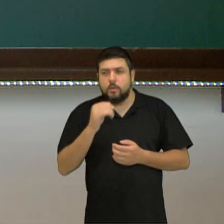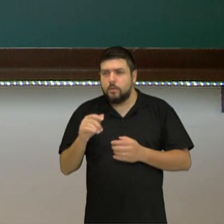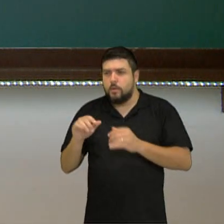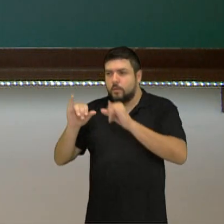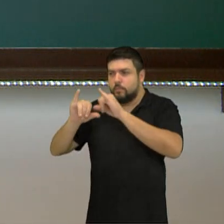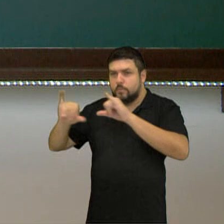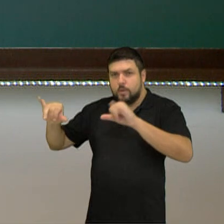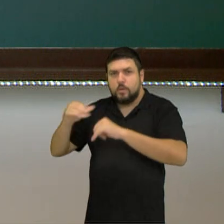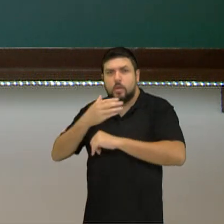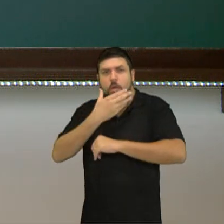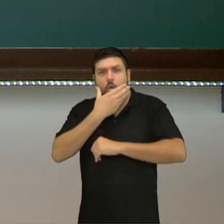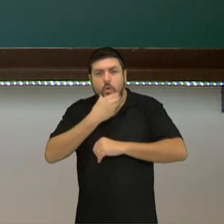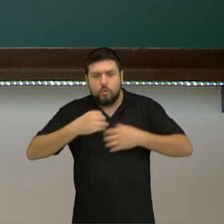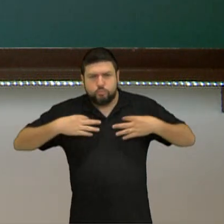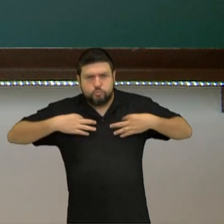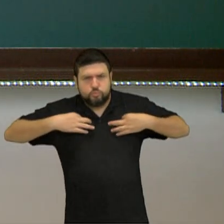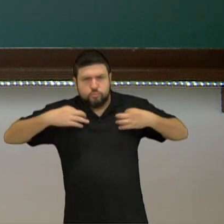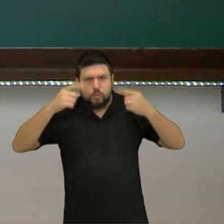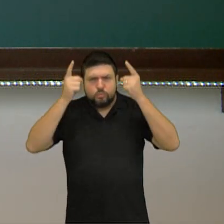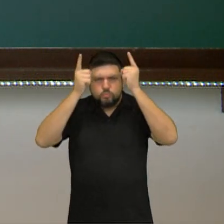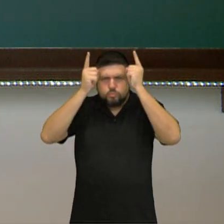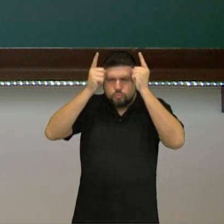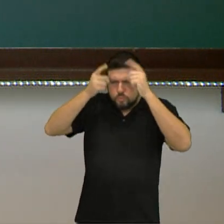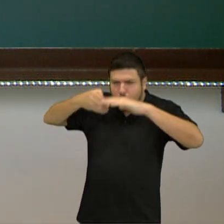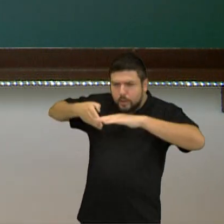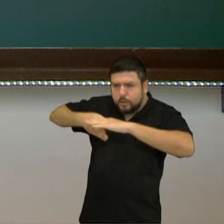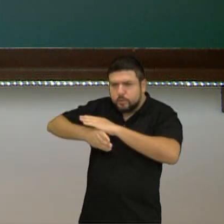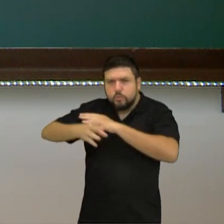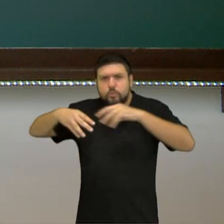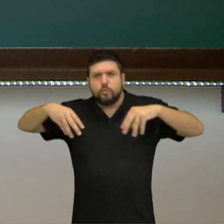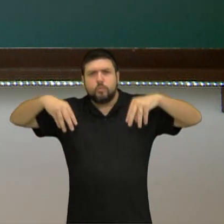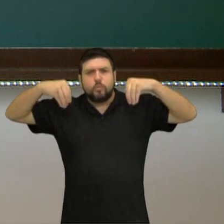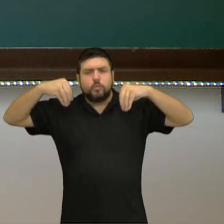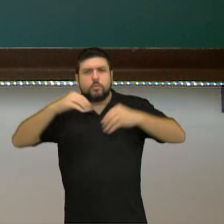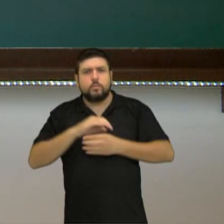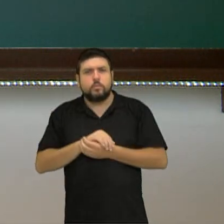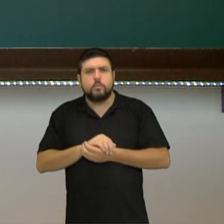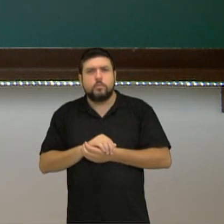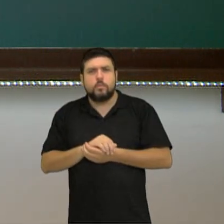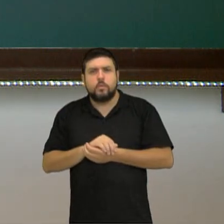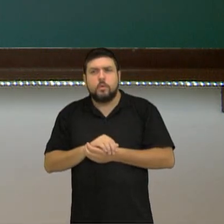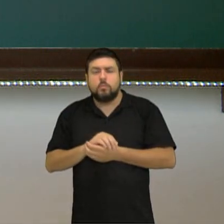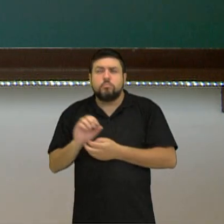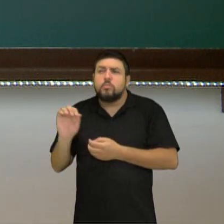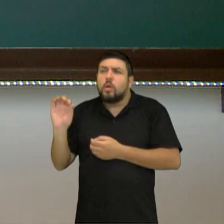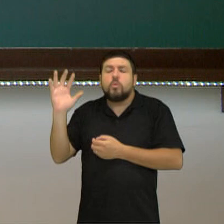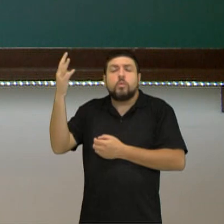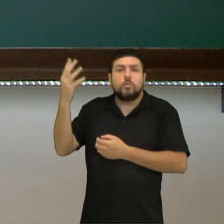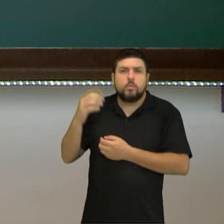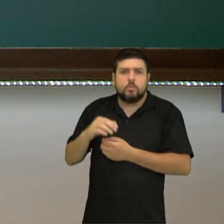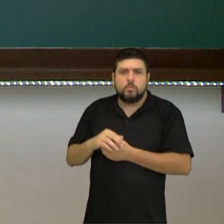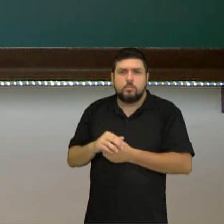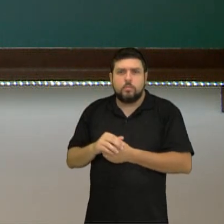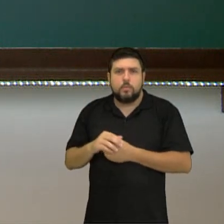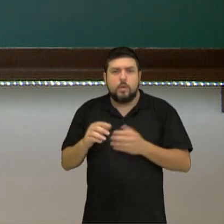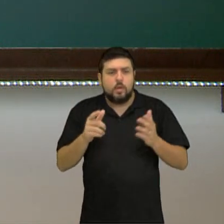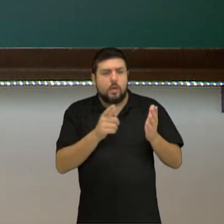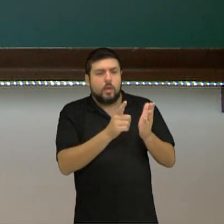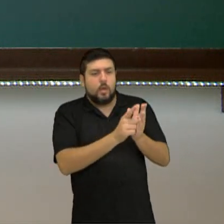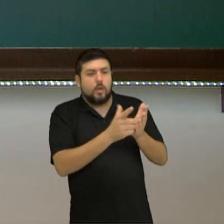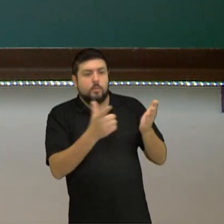caso do homem fantasiado de Batman. Então, foi um fato isolado. Uma reportagem poderia trazer